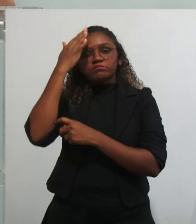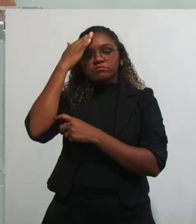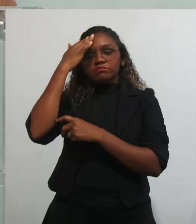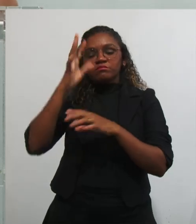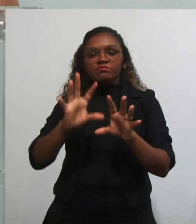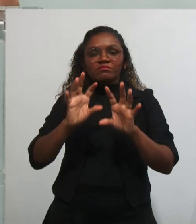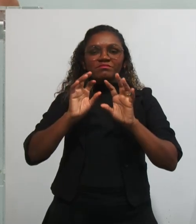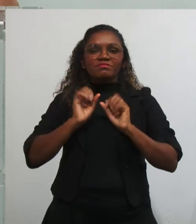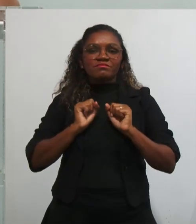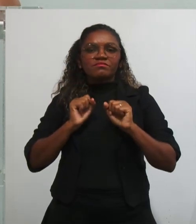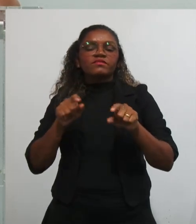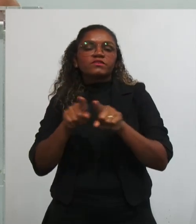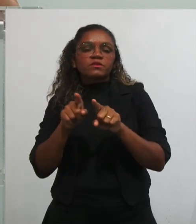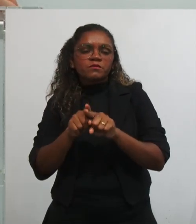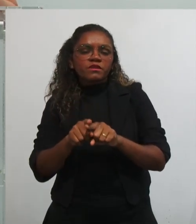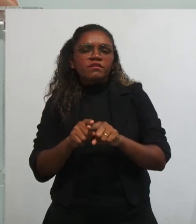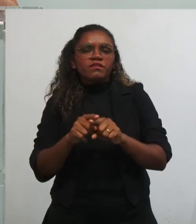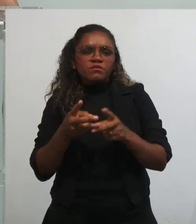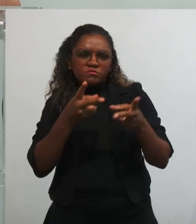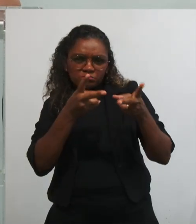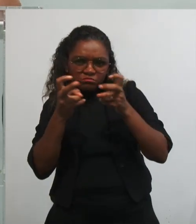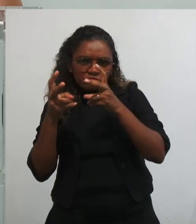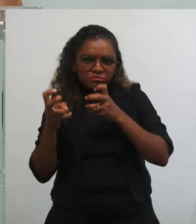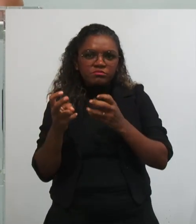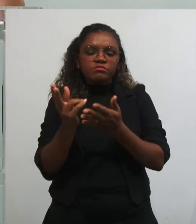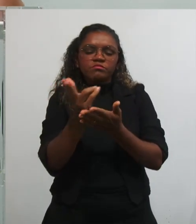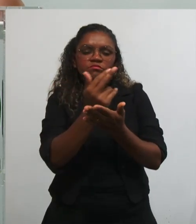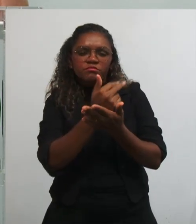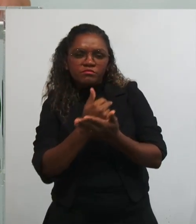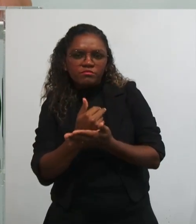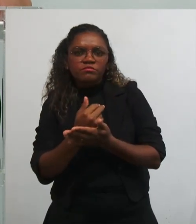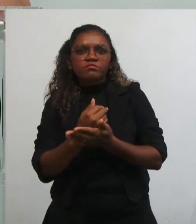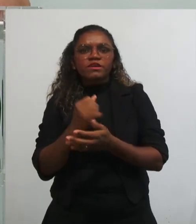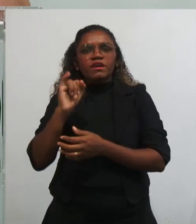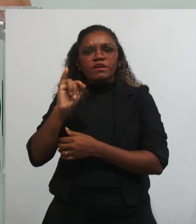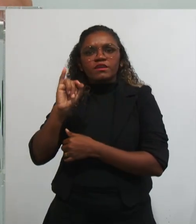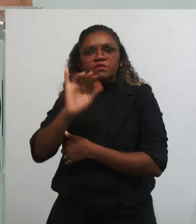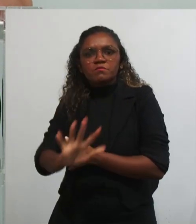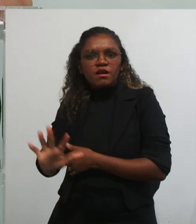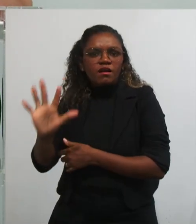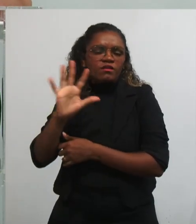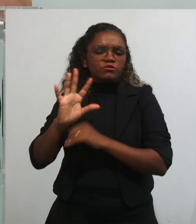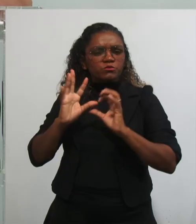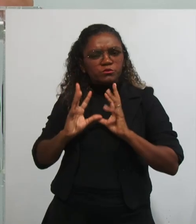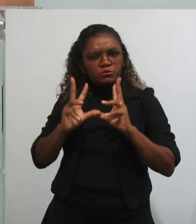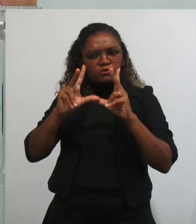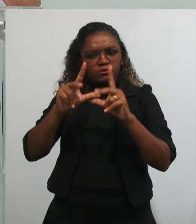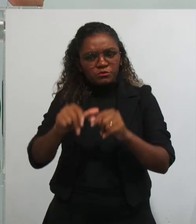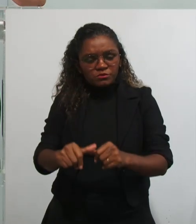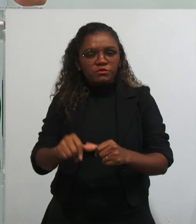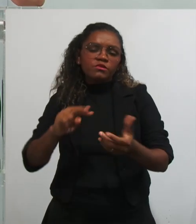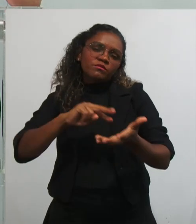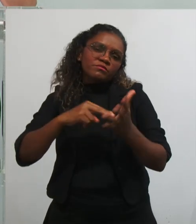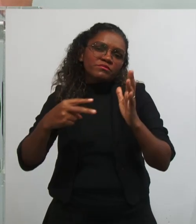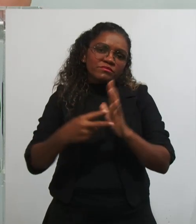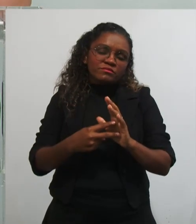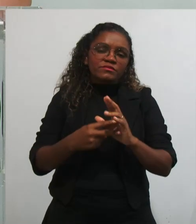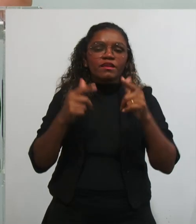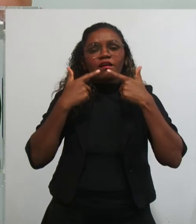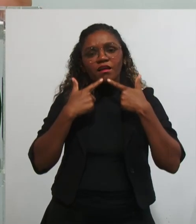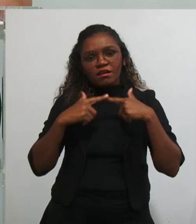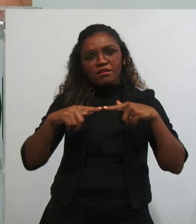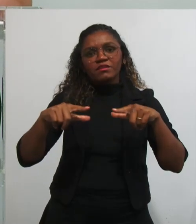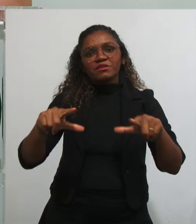mas das imagens que eu trouxe lá. Então, tudo isso, a linguagem, ela